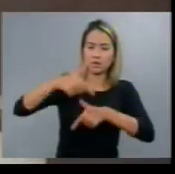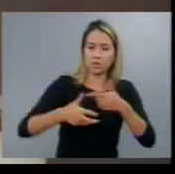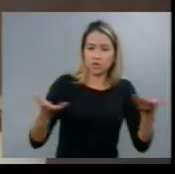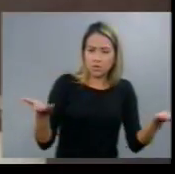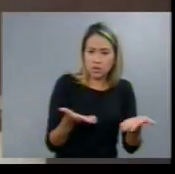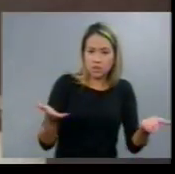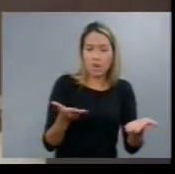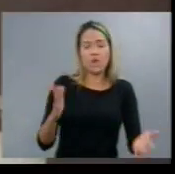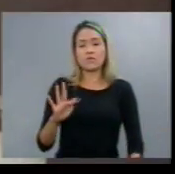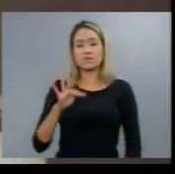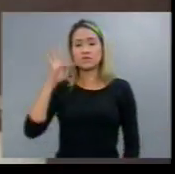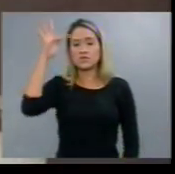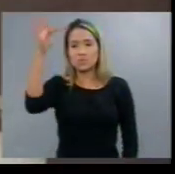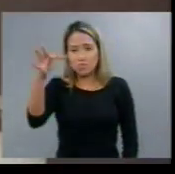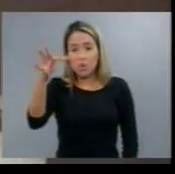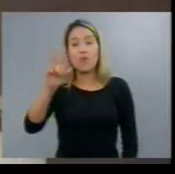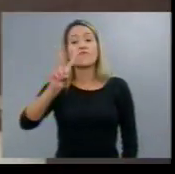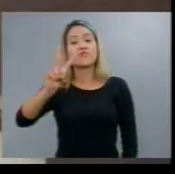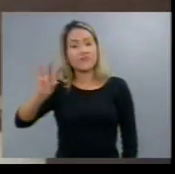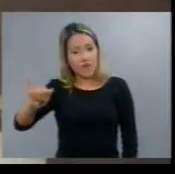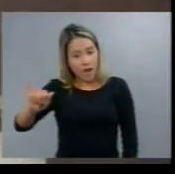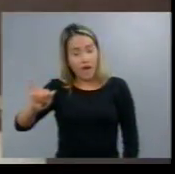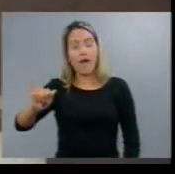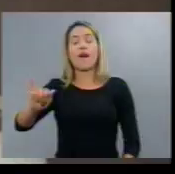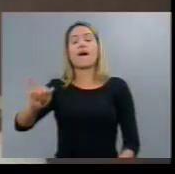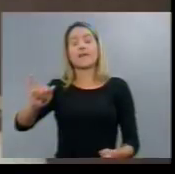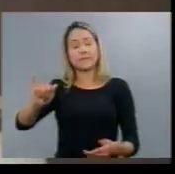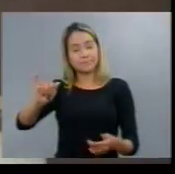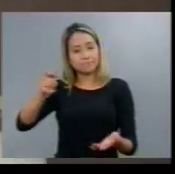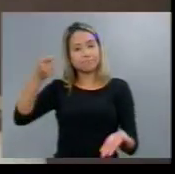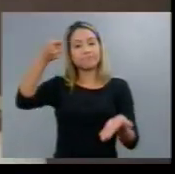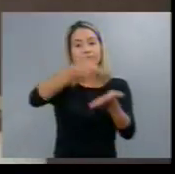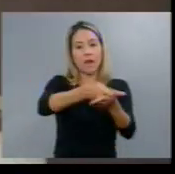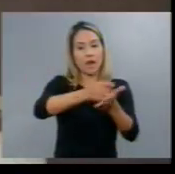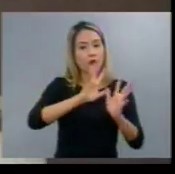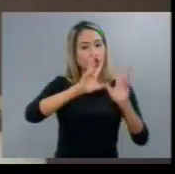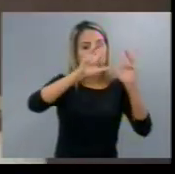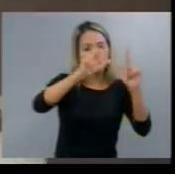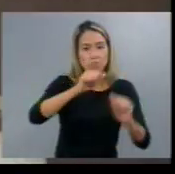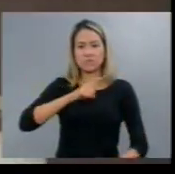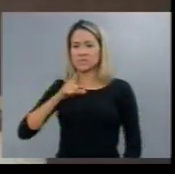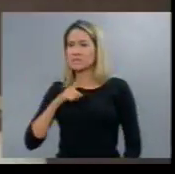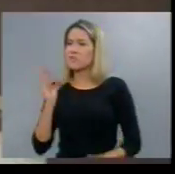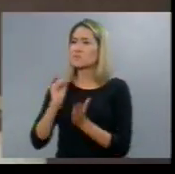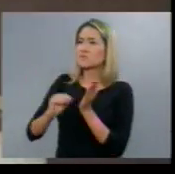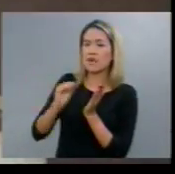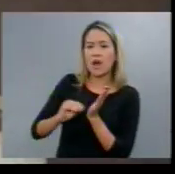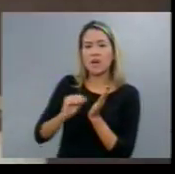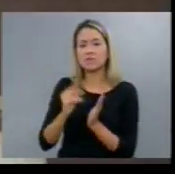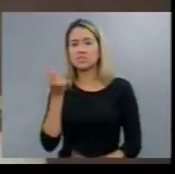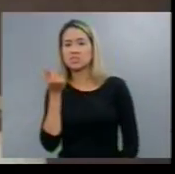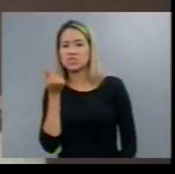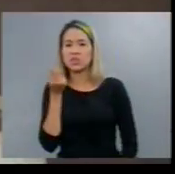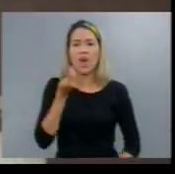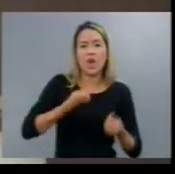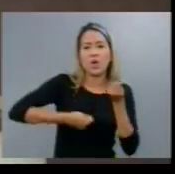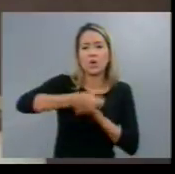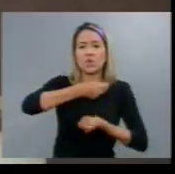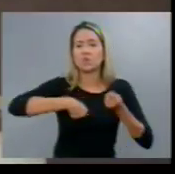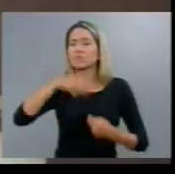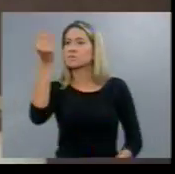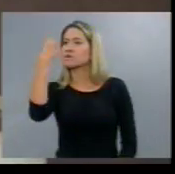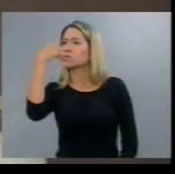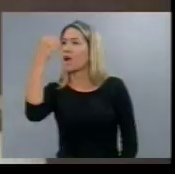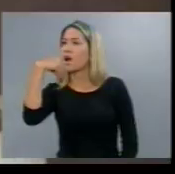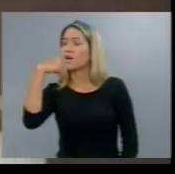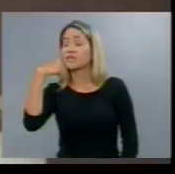os custos desta política econômica rentista. O tripé da Seguridade Social, formado